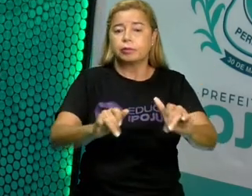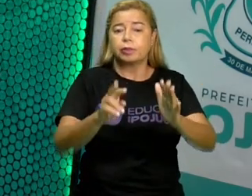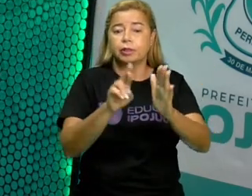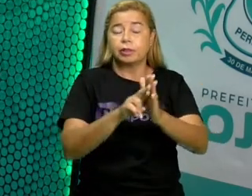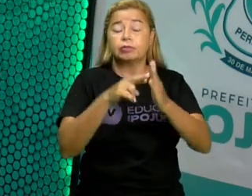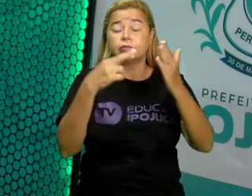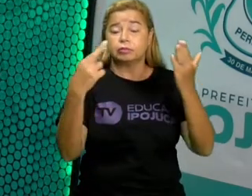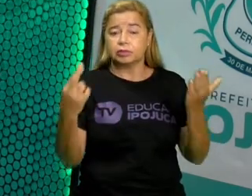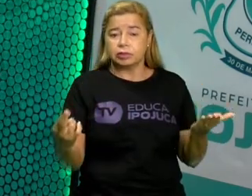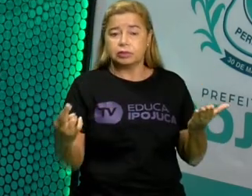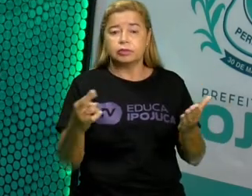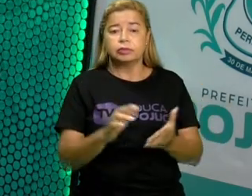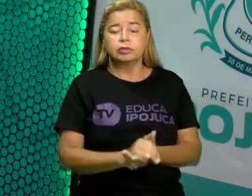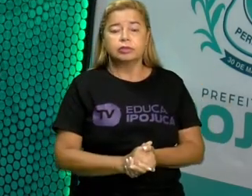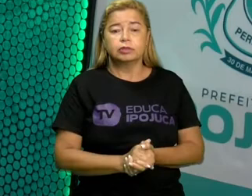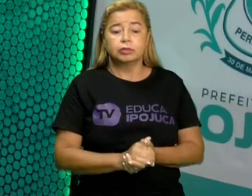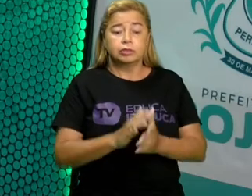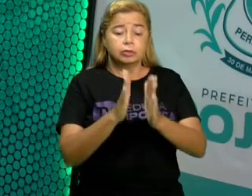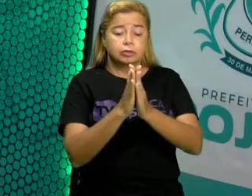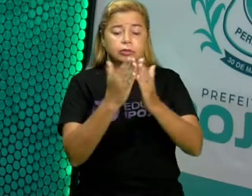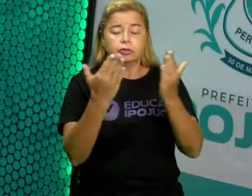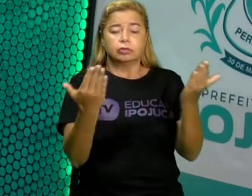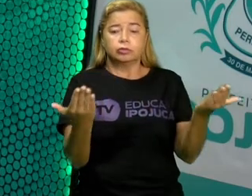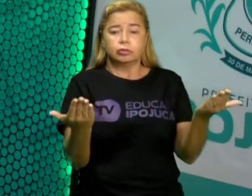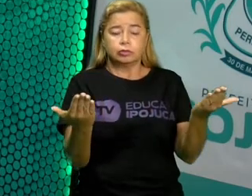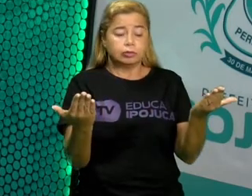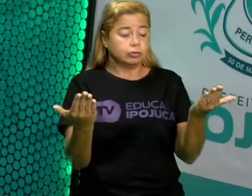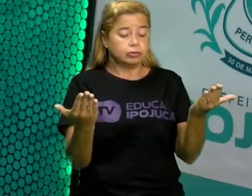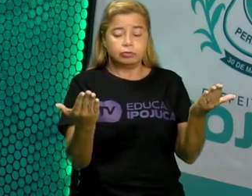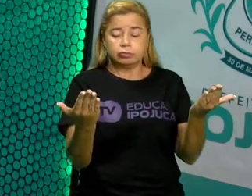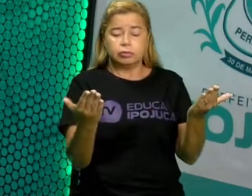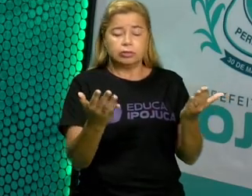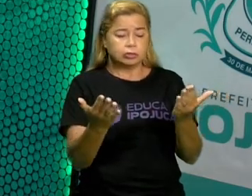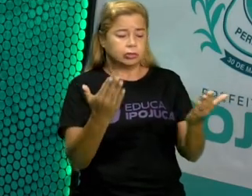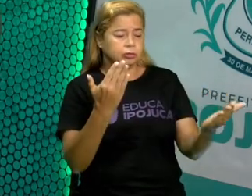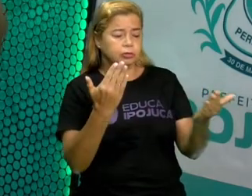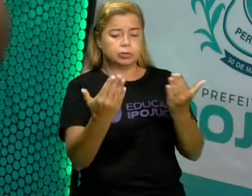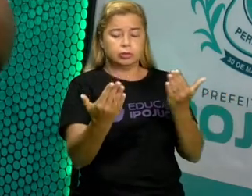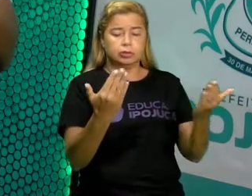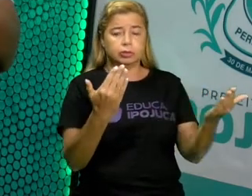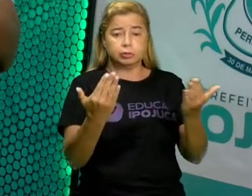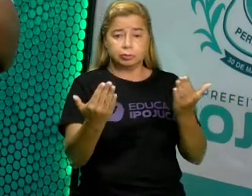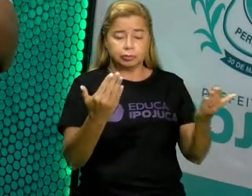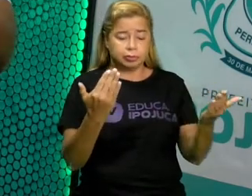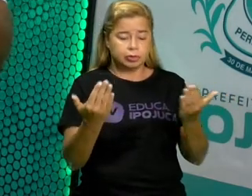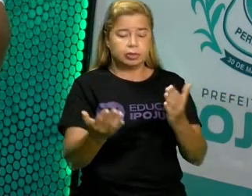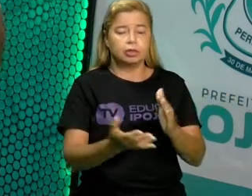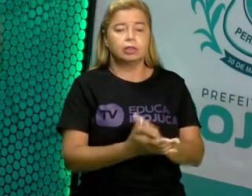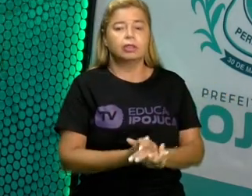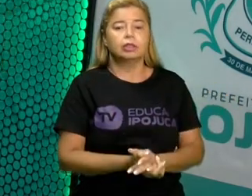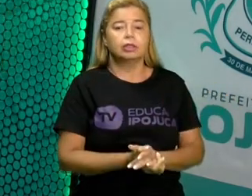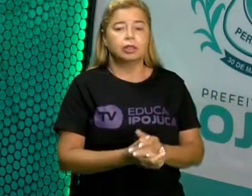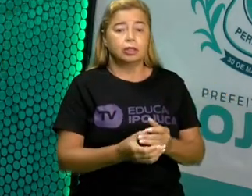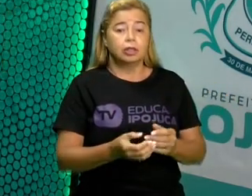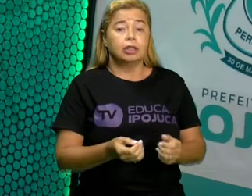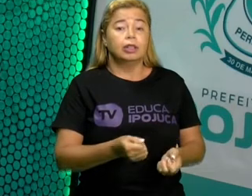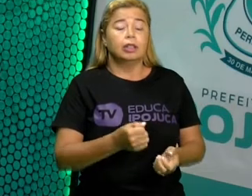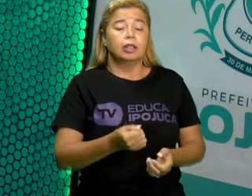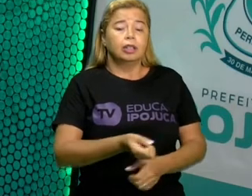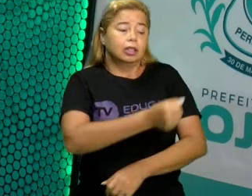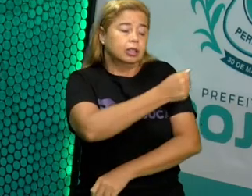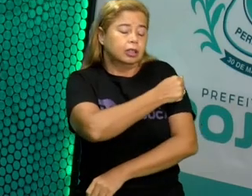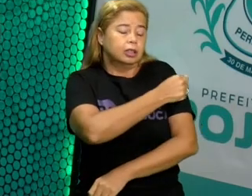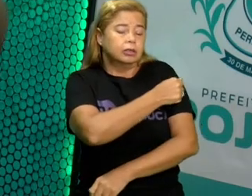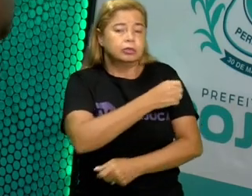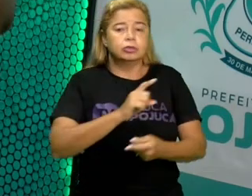revista está nos livros para serem analisado por nós alunos e